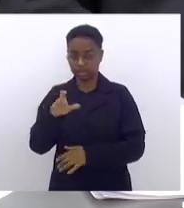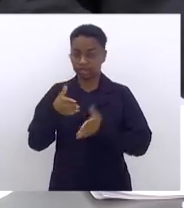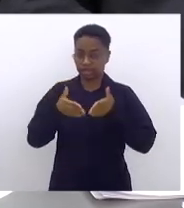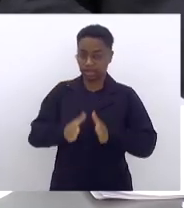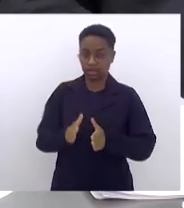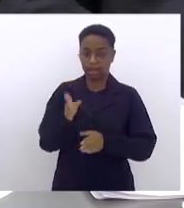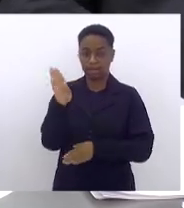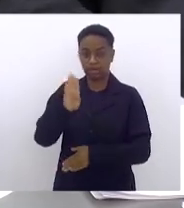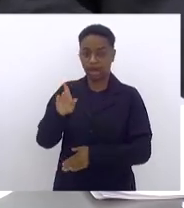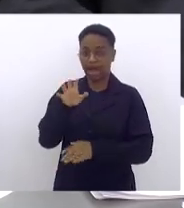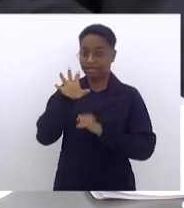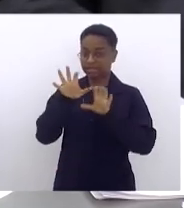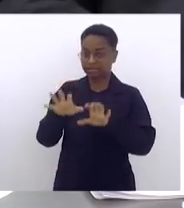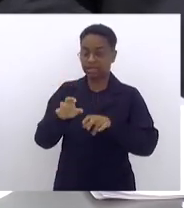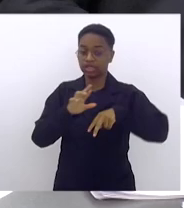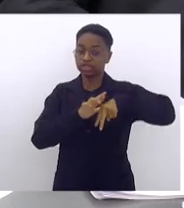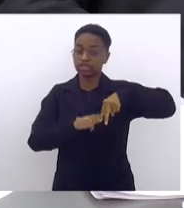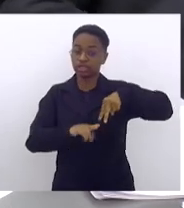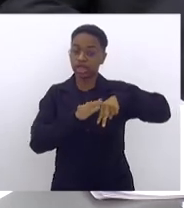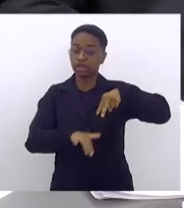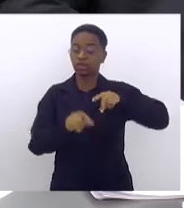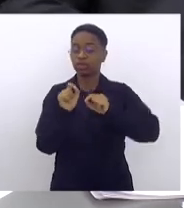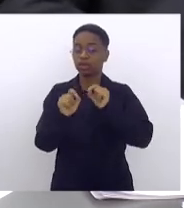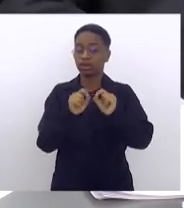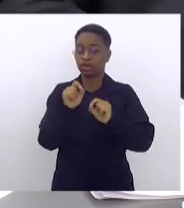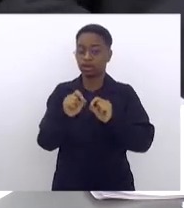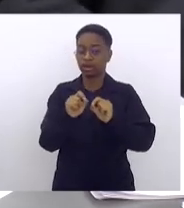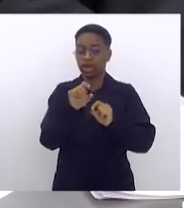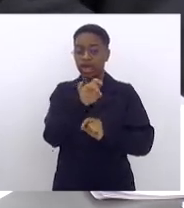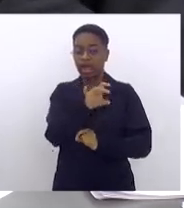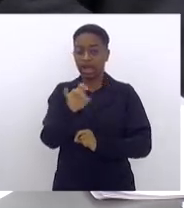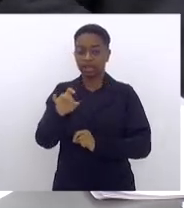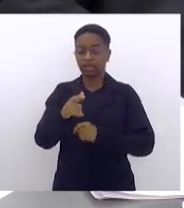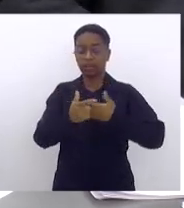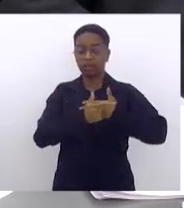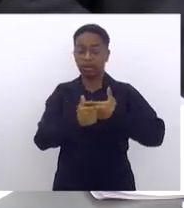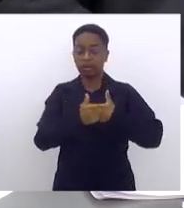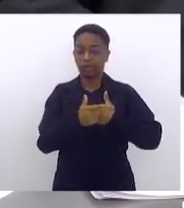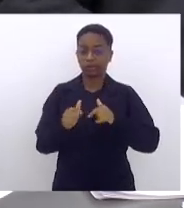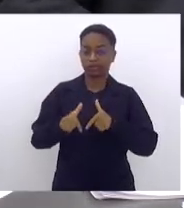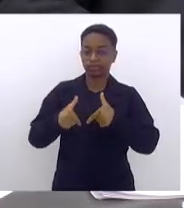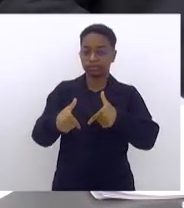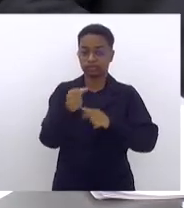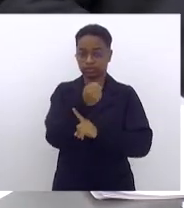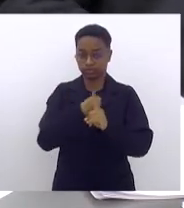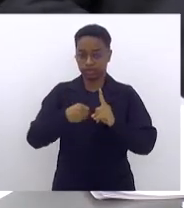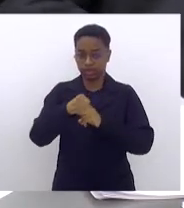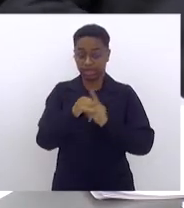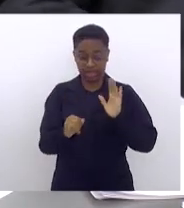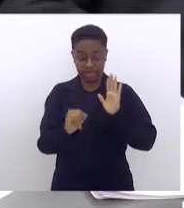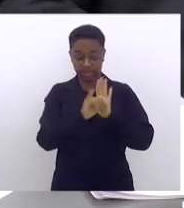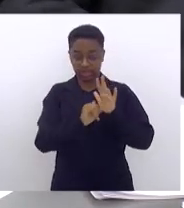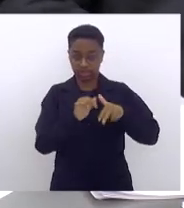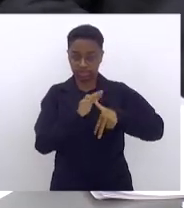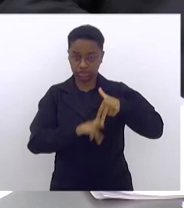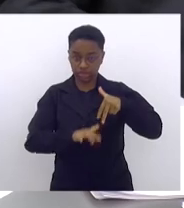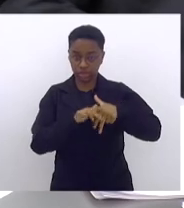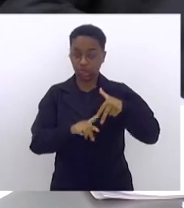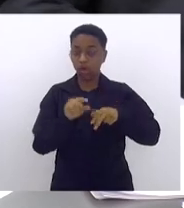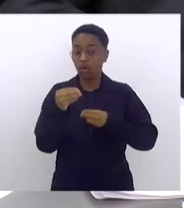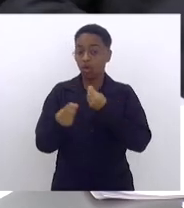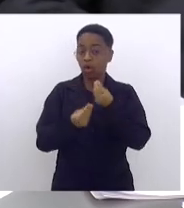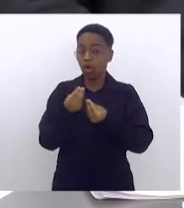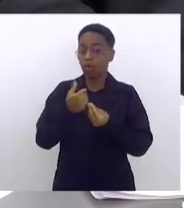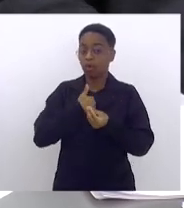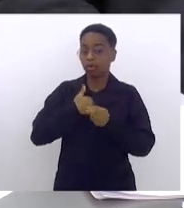mulheres. Gênero, papel que cada um desempenha na sociedade. Identidade de gênero é como